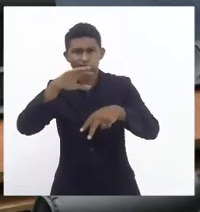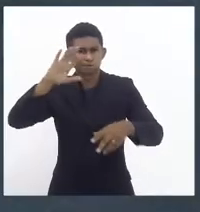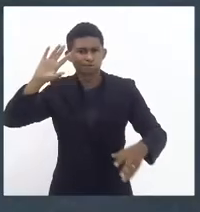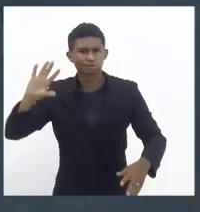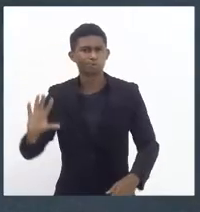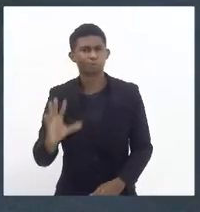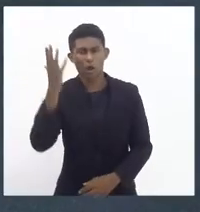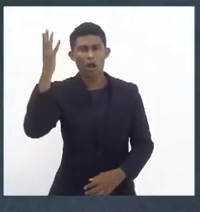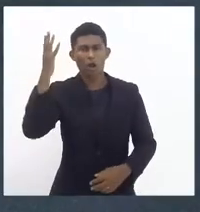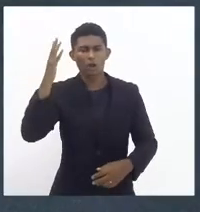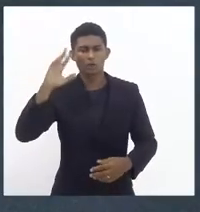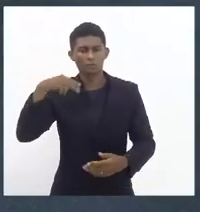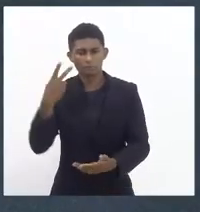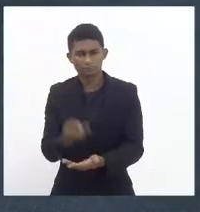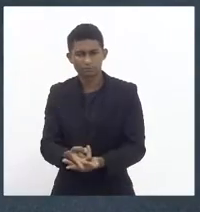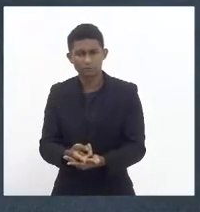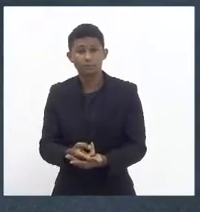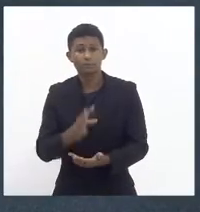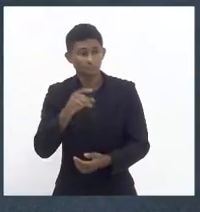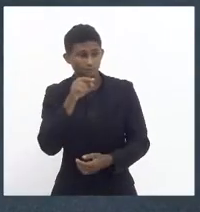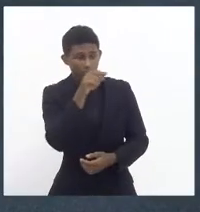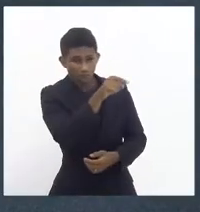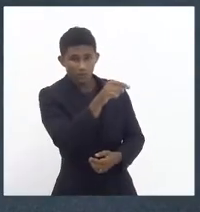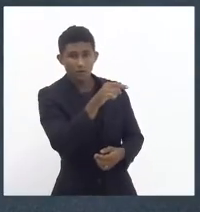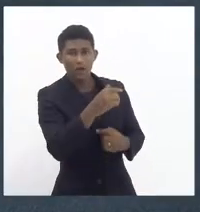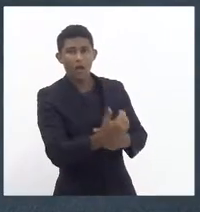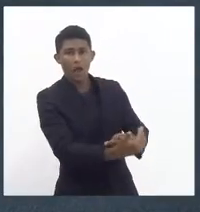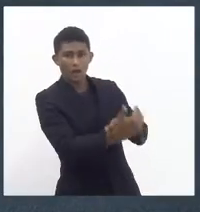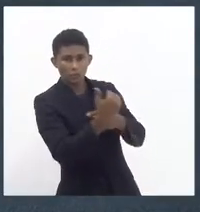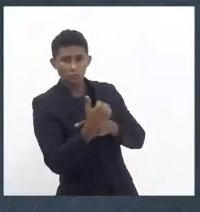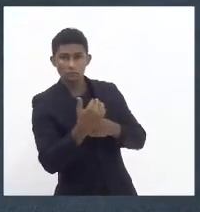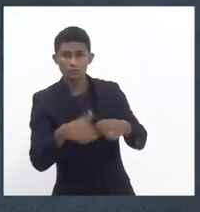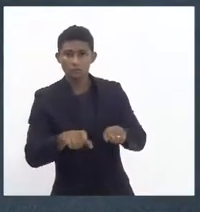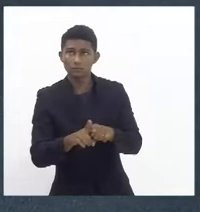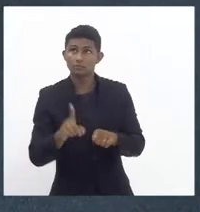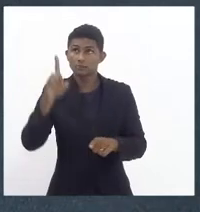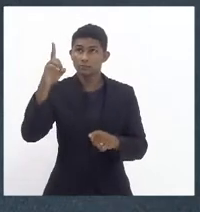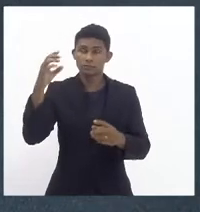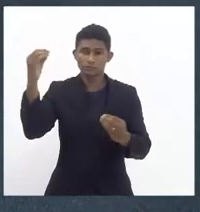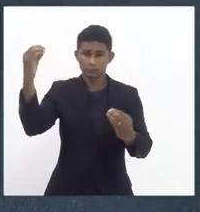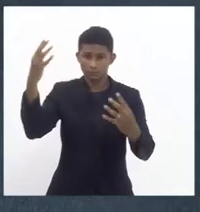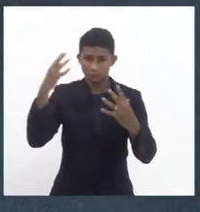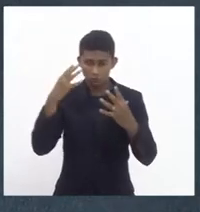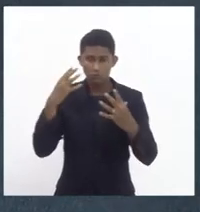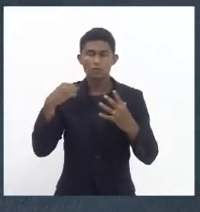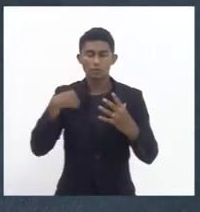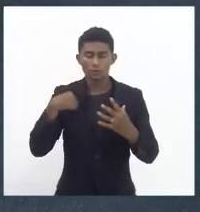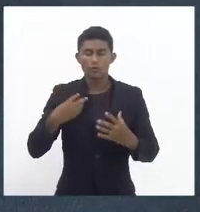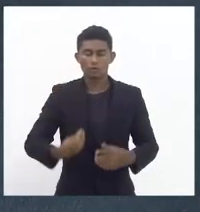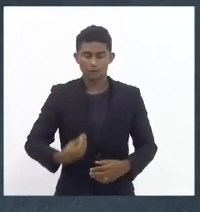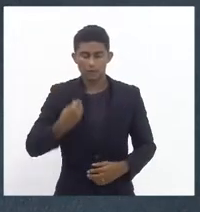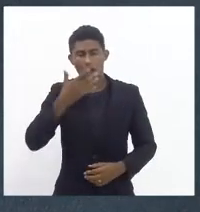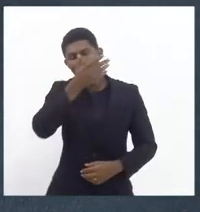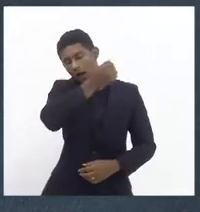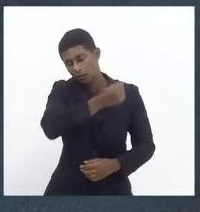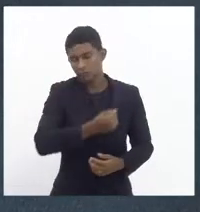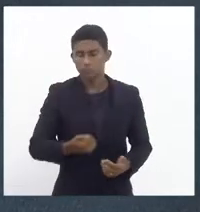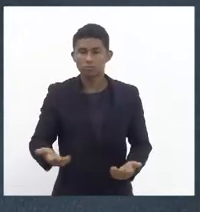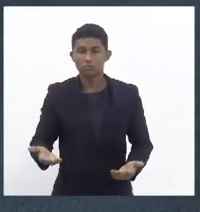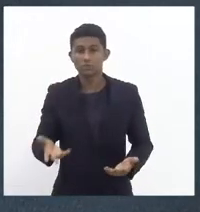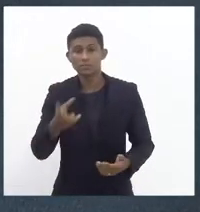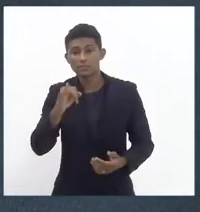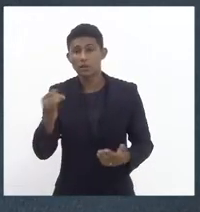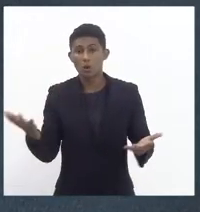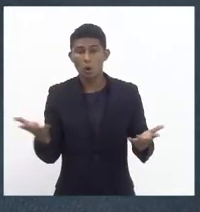mãos do cabo dos Santos que é de saúde que ajudou com a benção de Deus a salvar a minha vida ou seja se eu posso aqui hoje